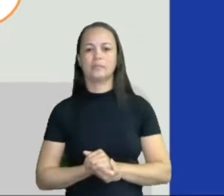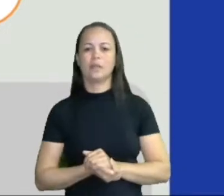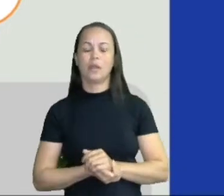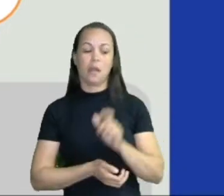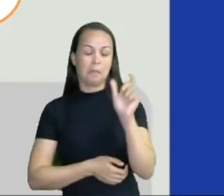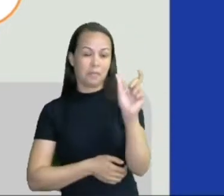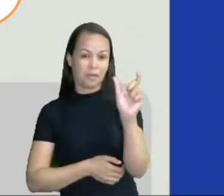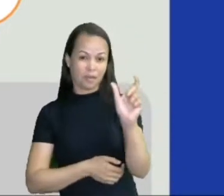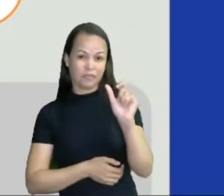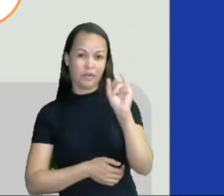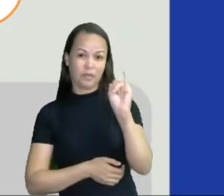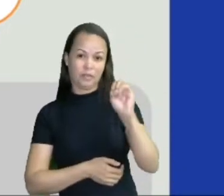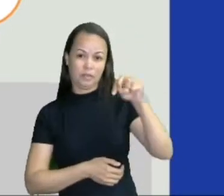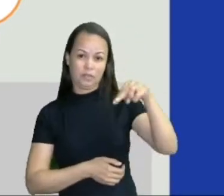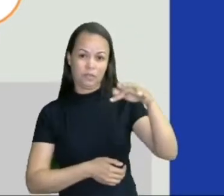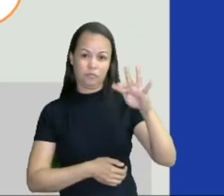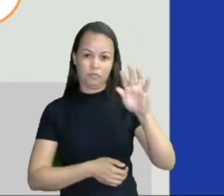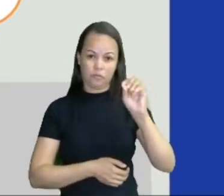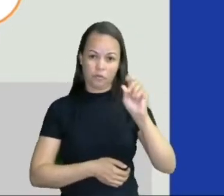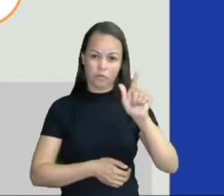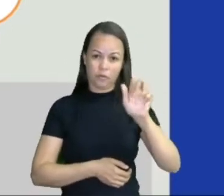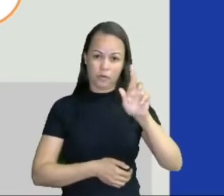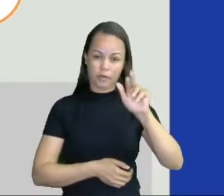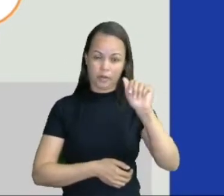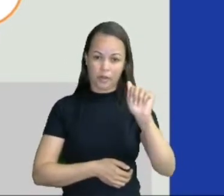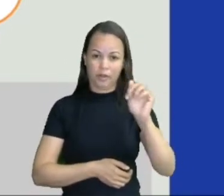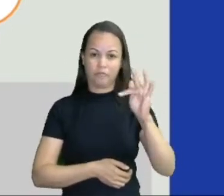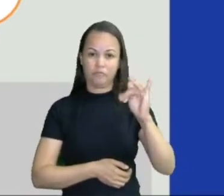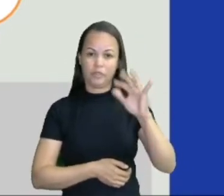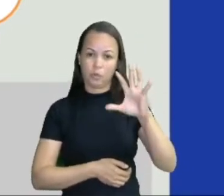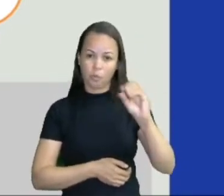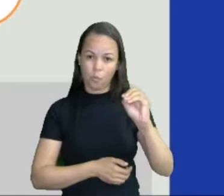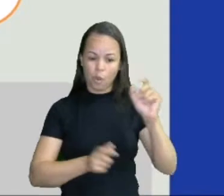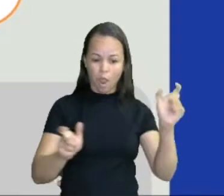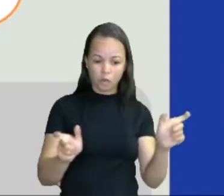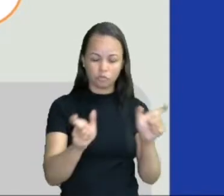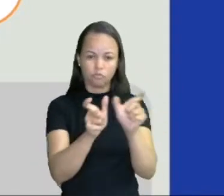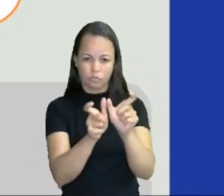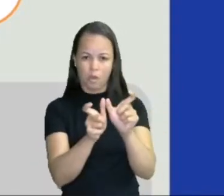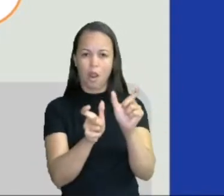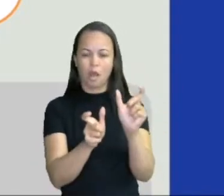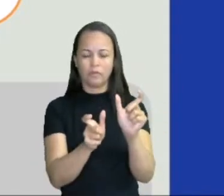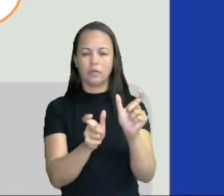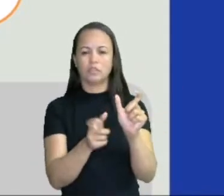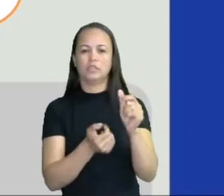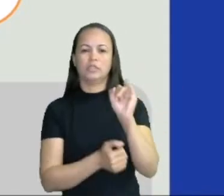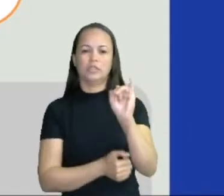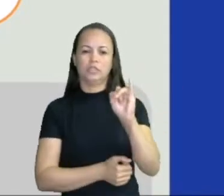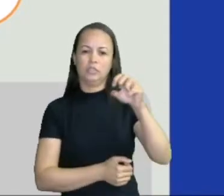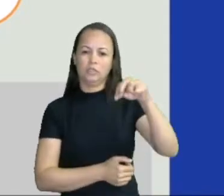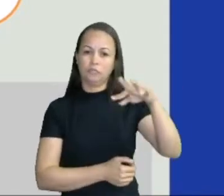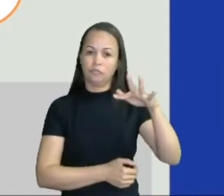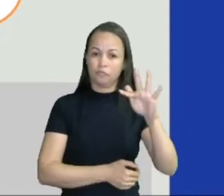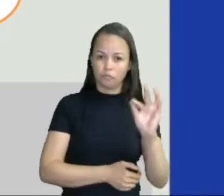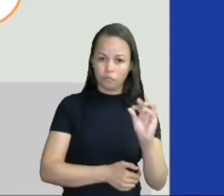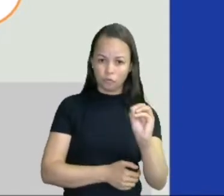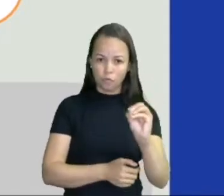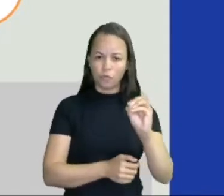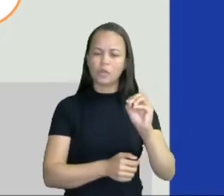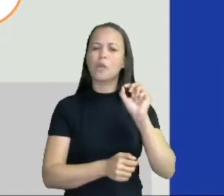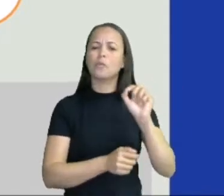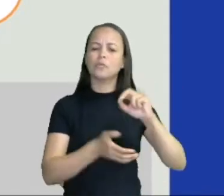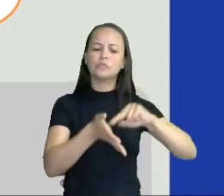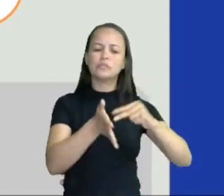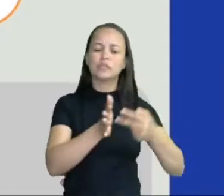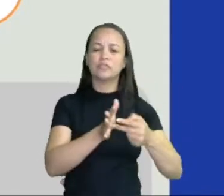palavra infográfico é a junção das palavras info, que significa informação, e